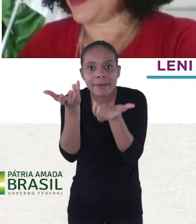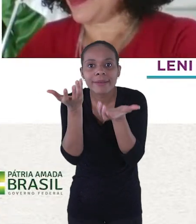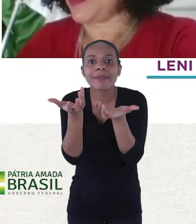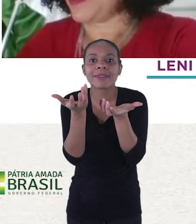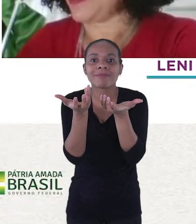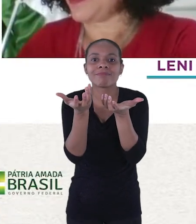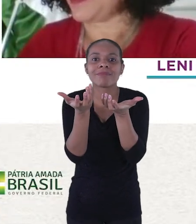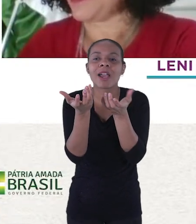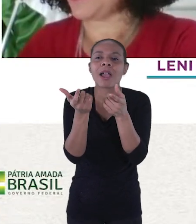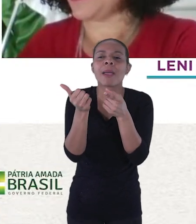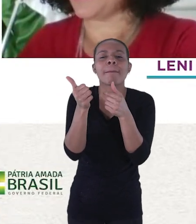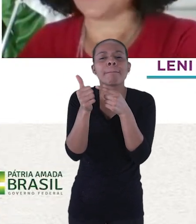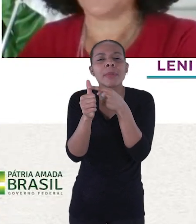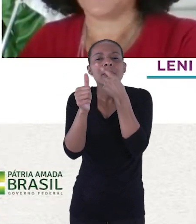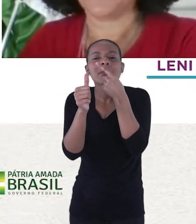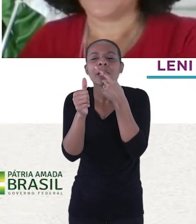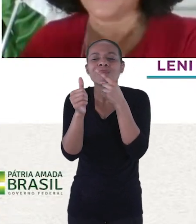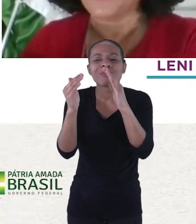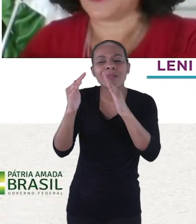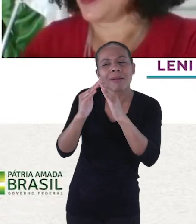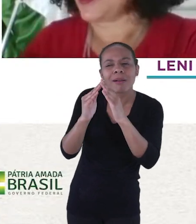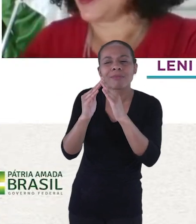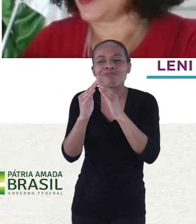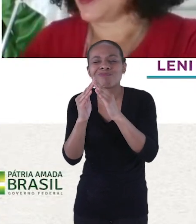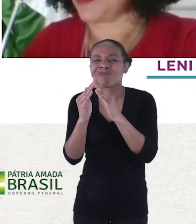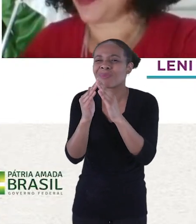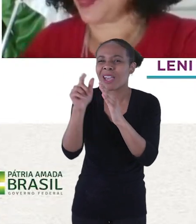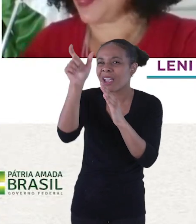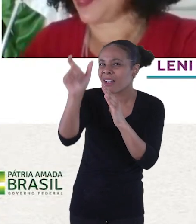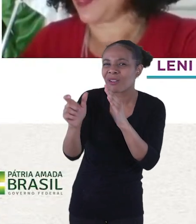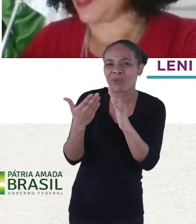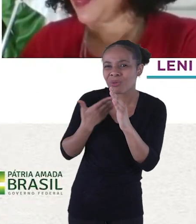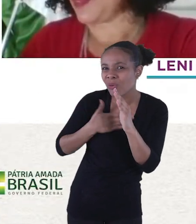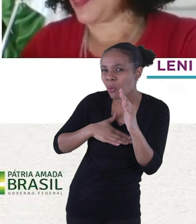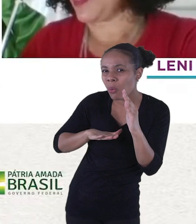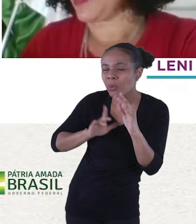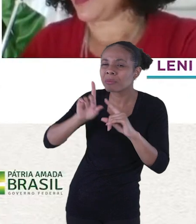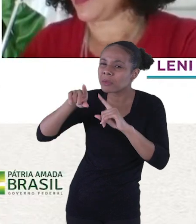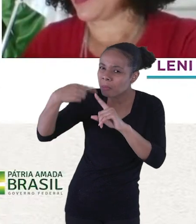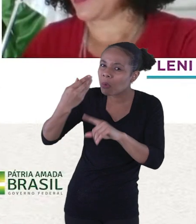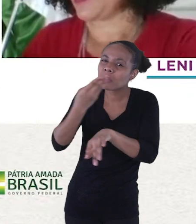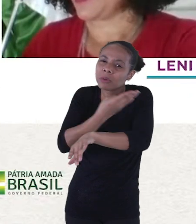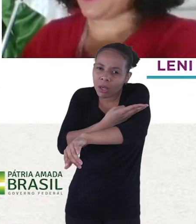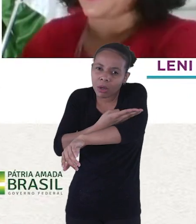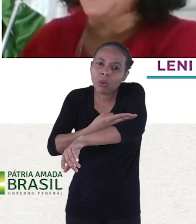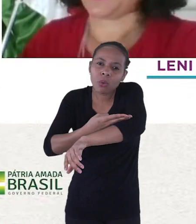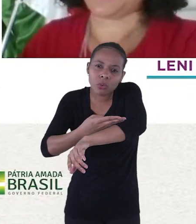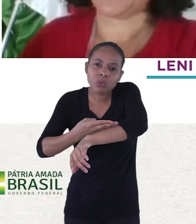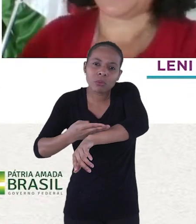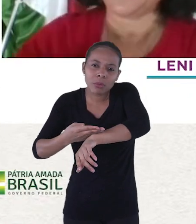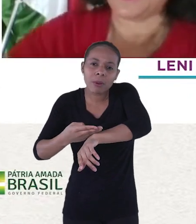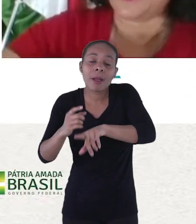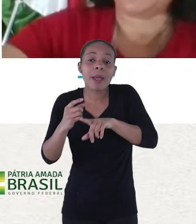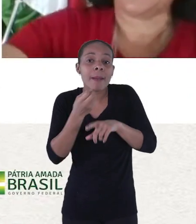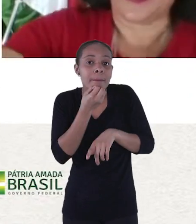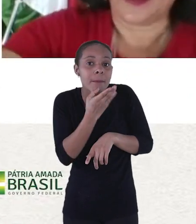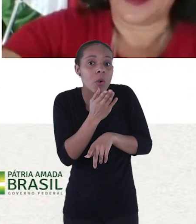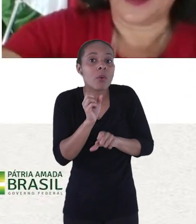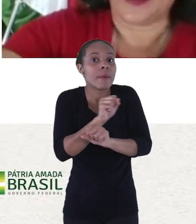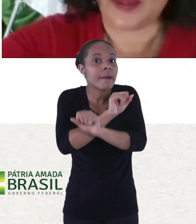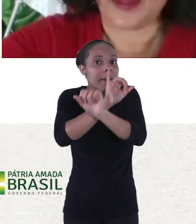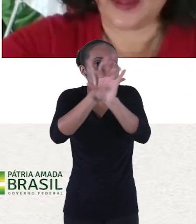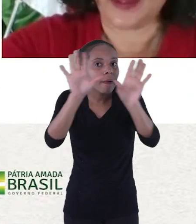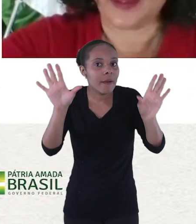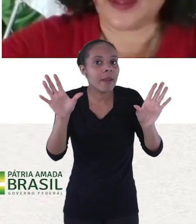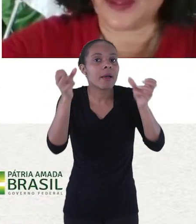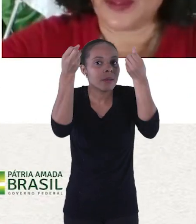casa, depois ela foi se acostumando, tal e tudo mais. Mas é bom deixar isso bem esclarecido, né? Para saber